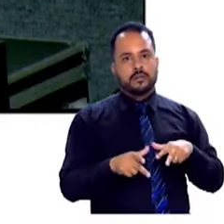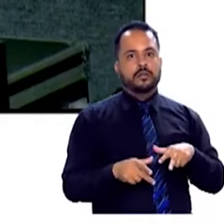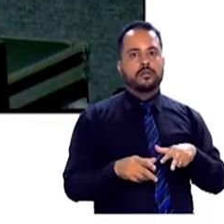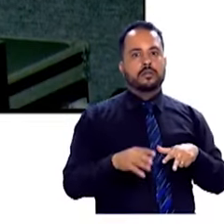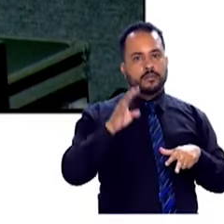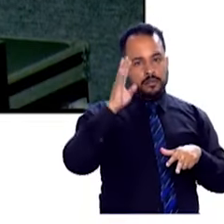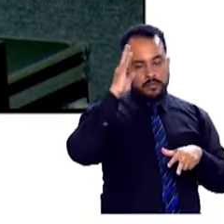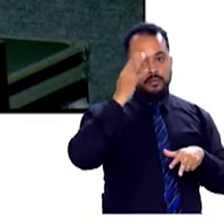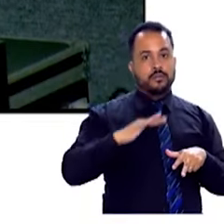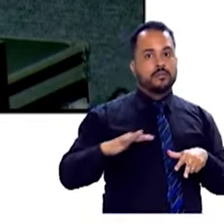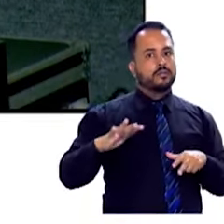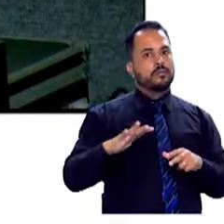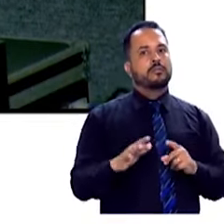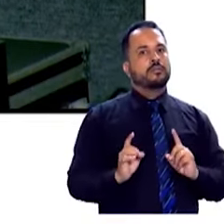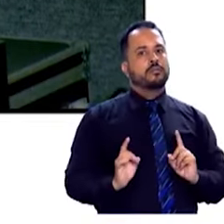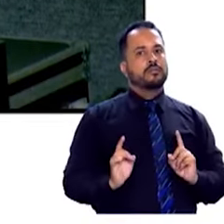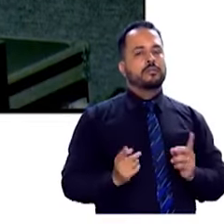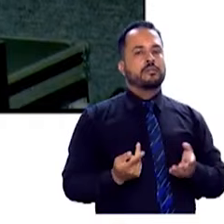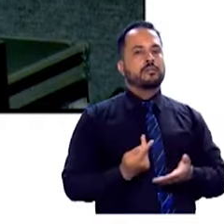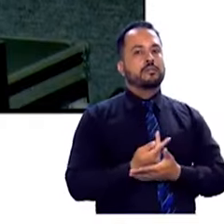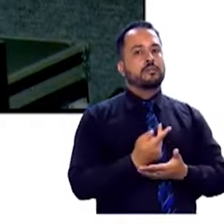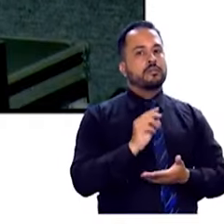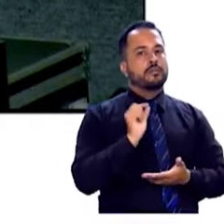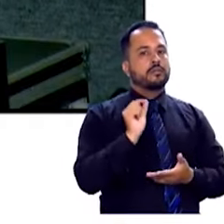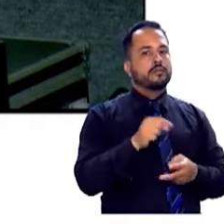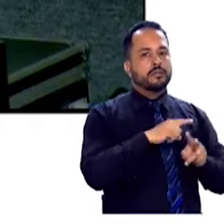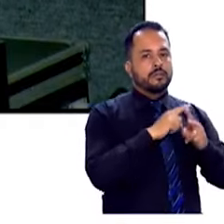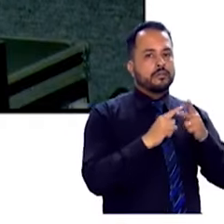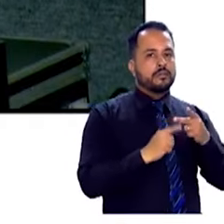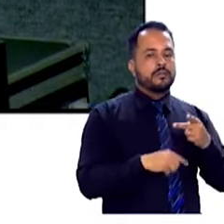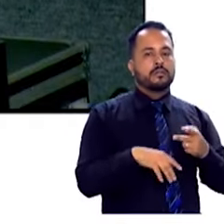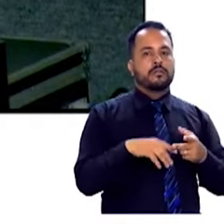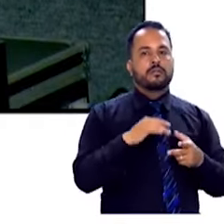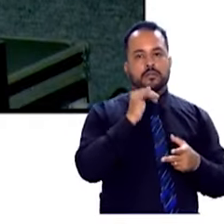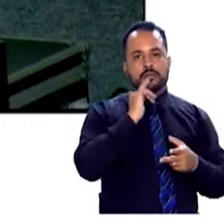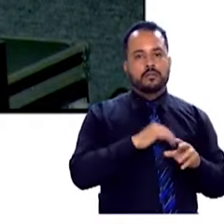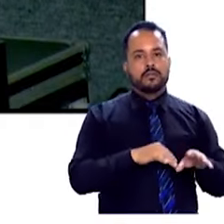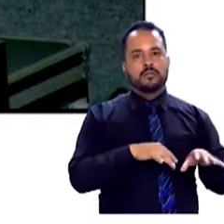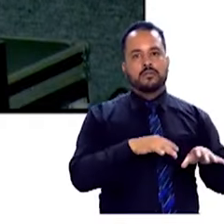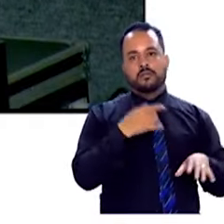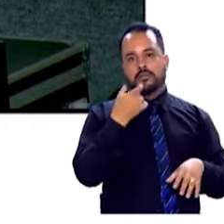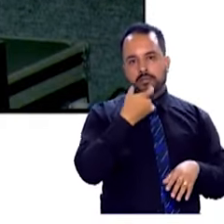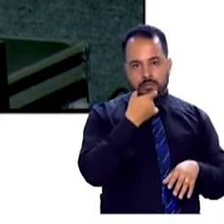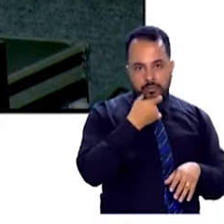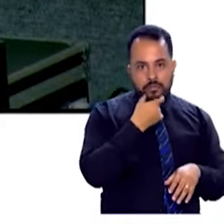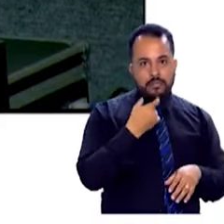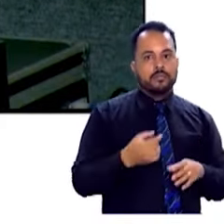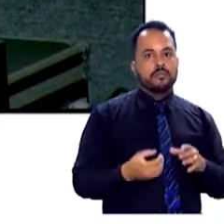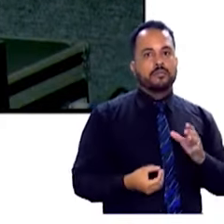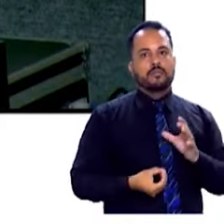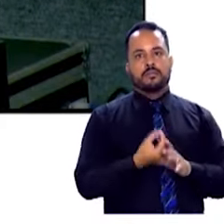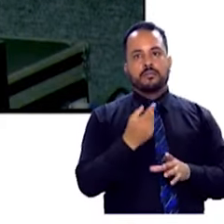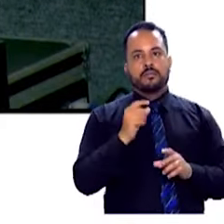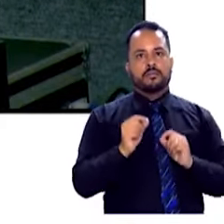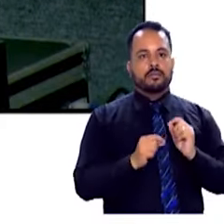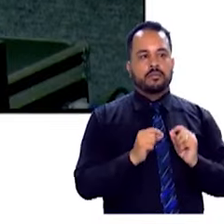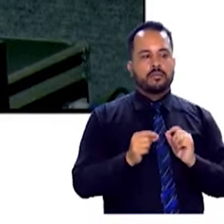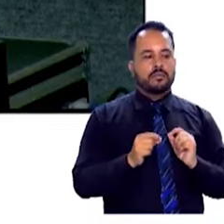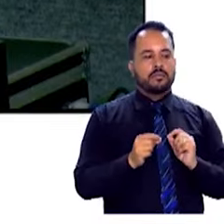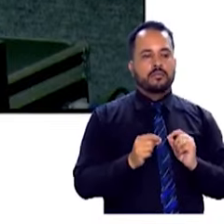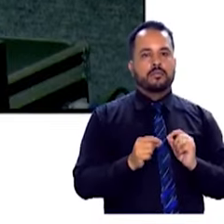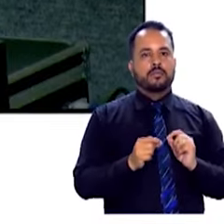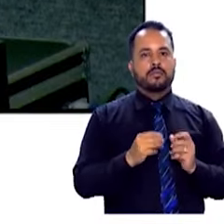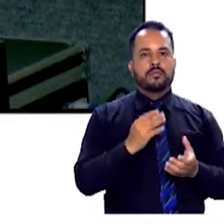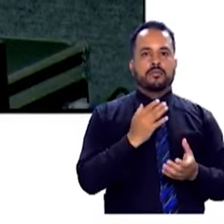is é no caso deixa eu dar dois exemplos os tribunais britânicos normalmente não formulam a rácio dão razões mas não formulam a rácio